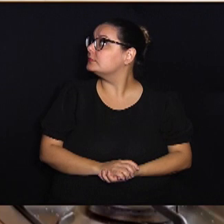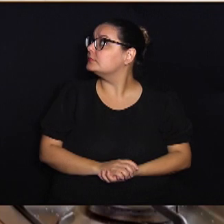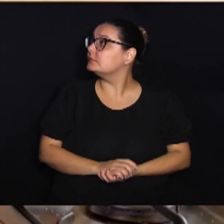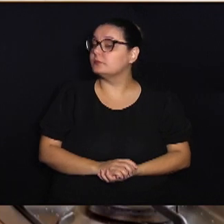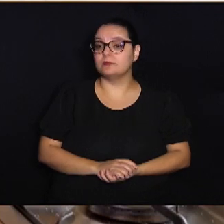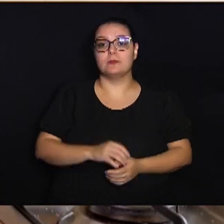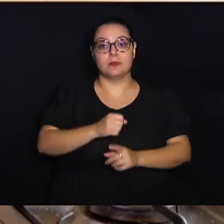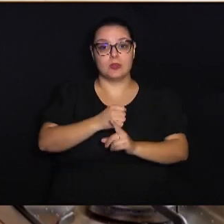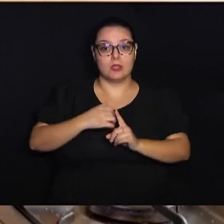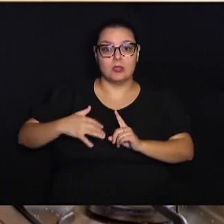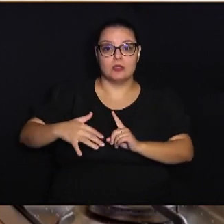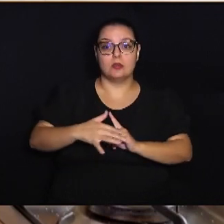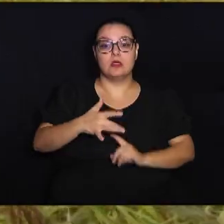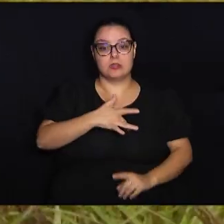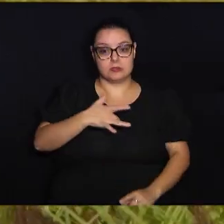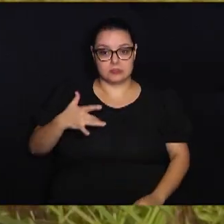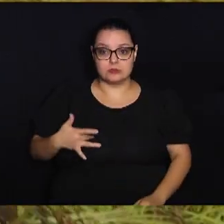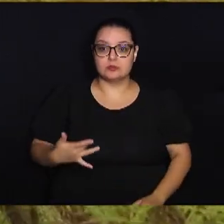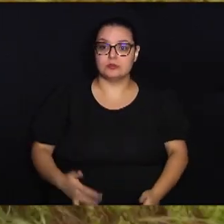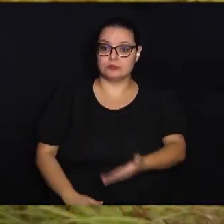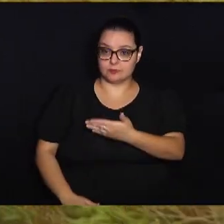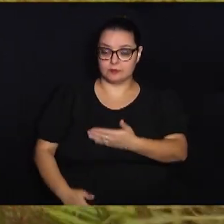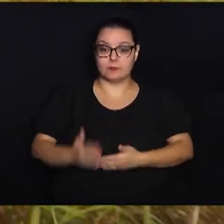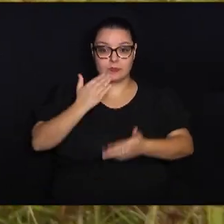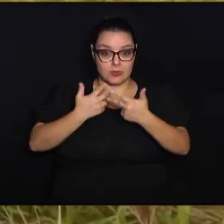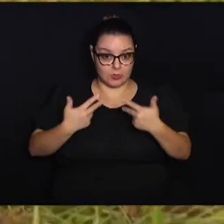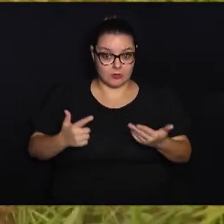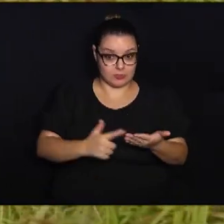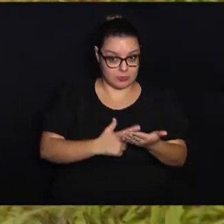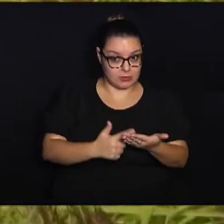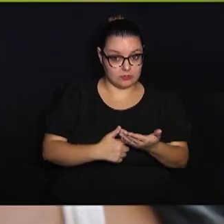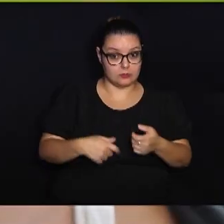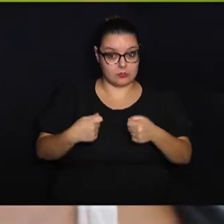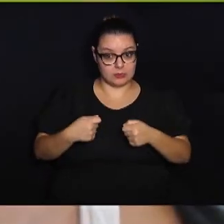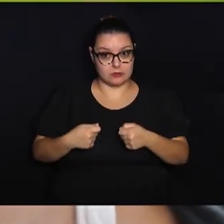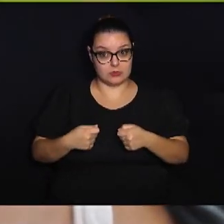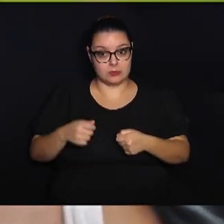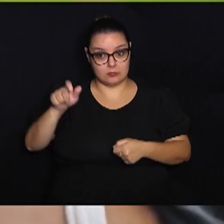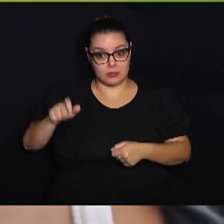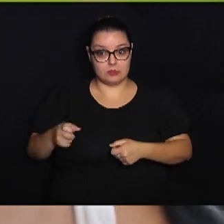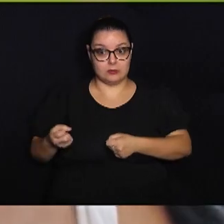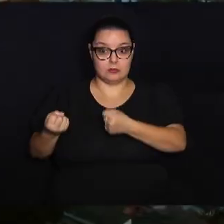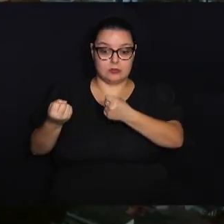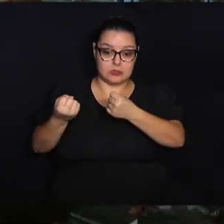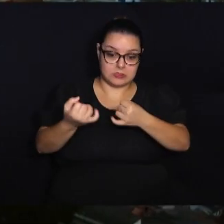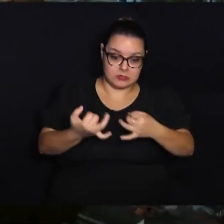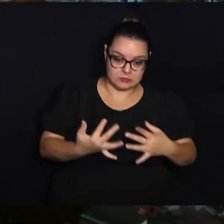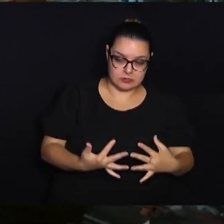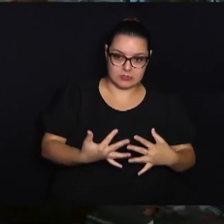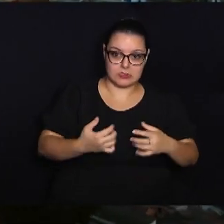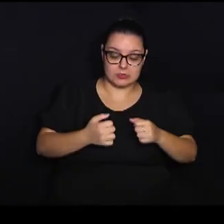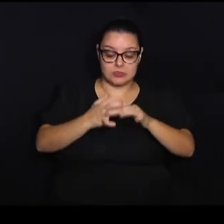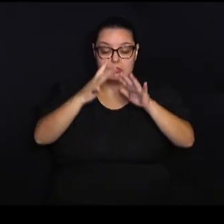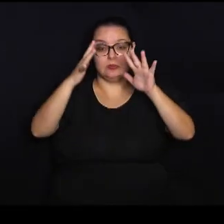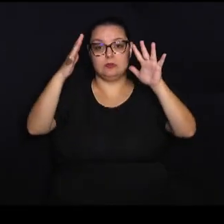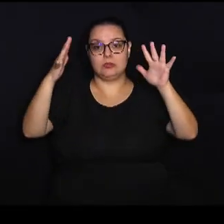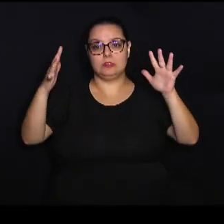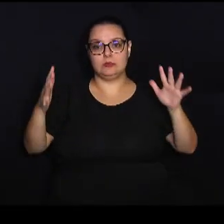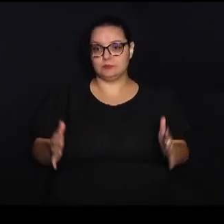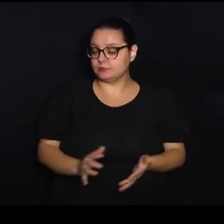falo da importância, de homenagear em vida, e essas homenagens para pessoas e entidades que tanto